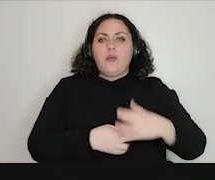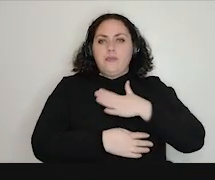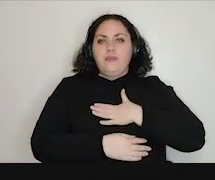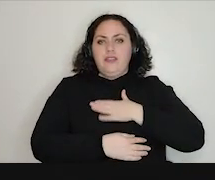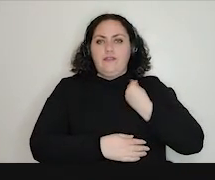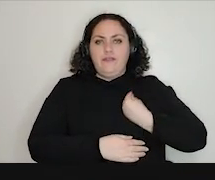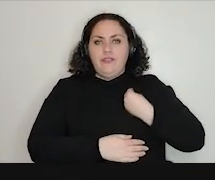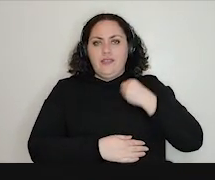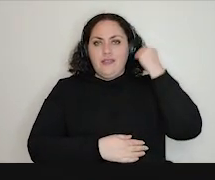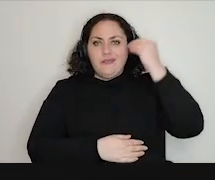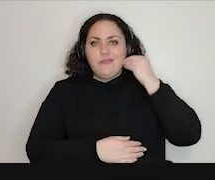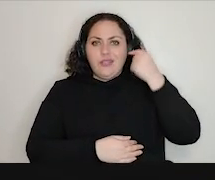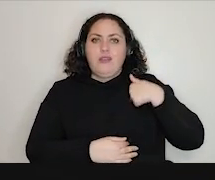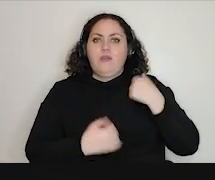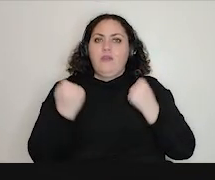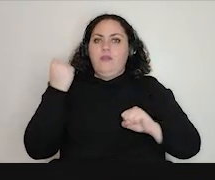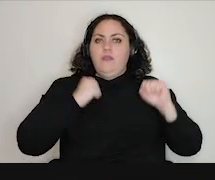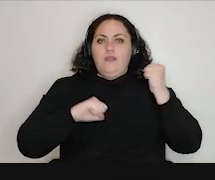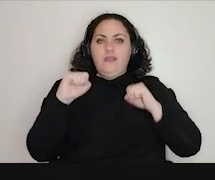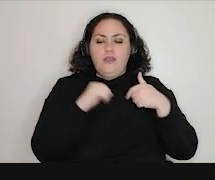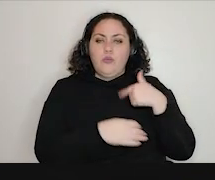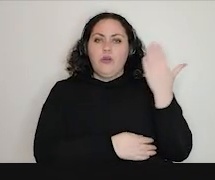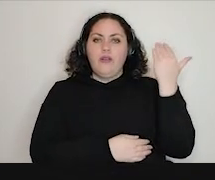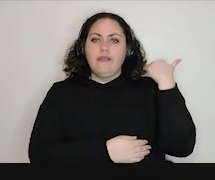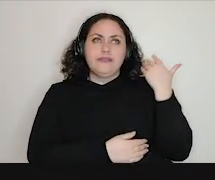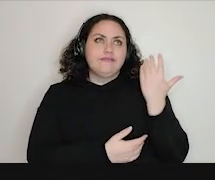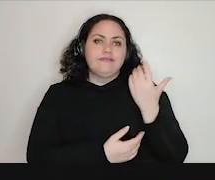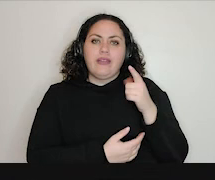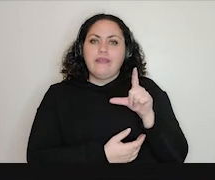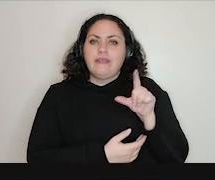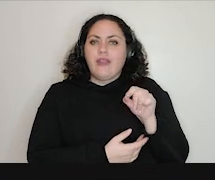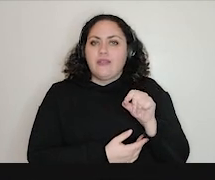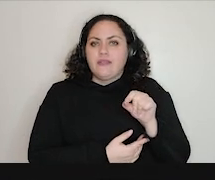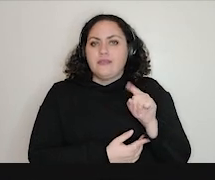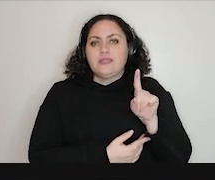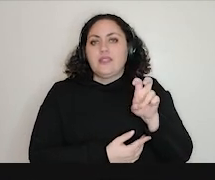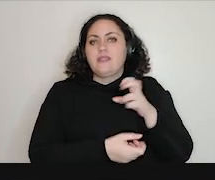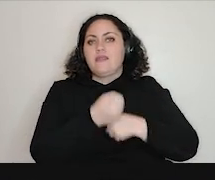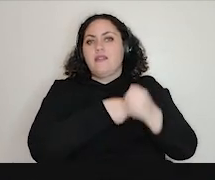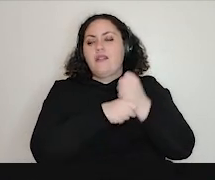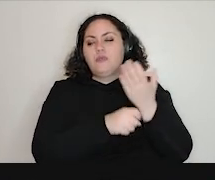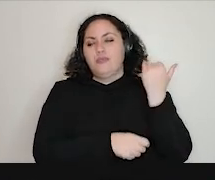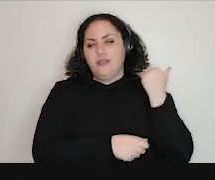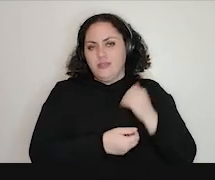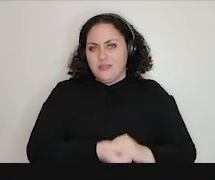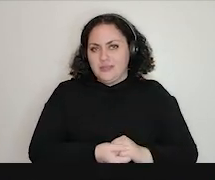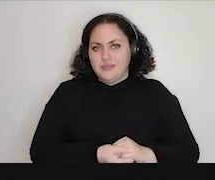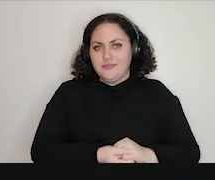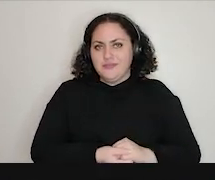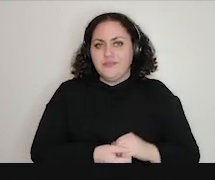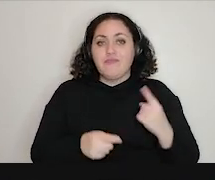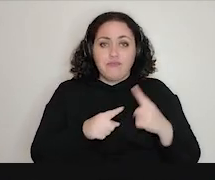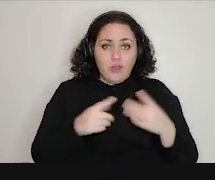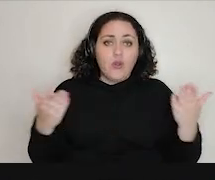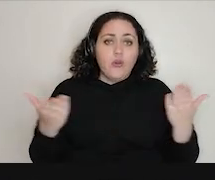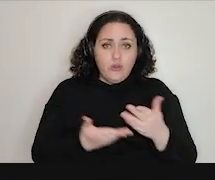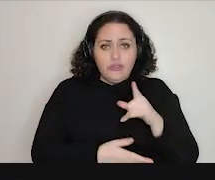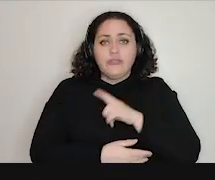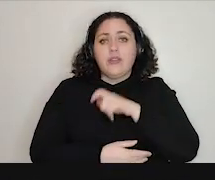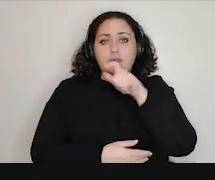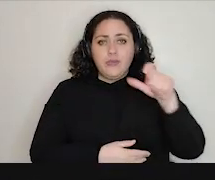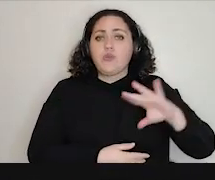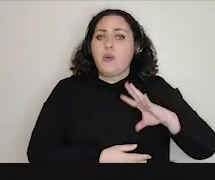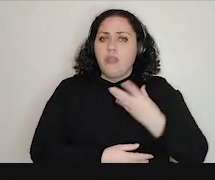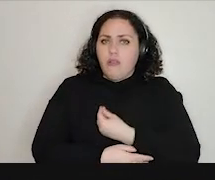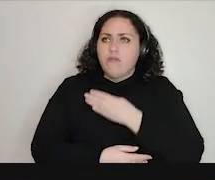pelas angústias que eu vivenciei quando eu estava há 10, 15 anos atrás. Que hoje em dia existem pessoas trans em muitos